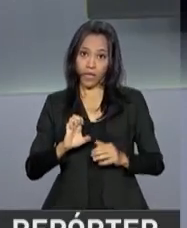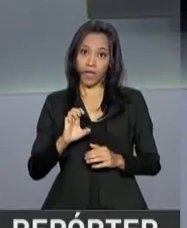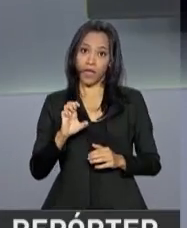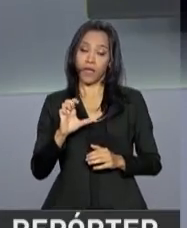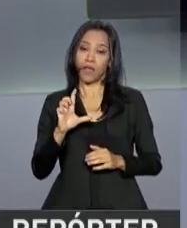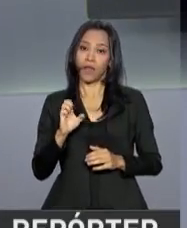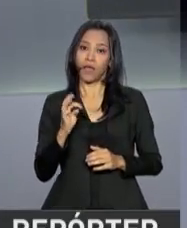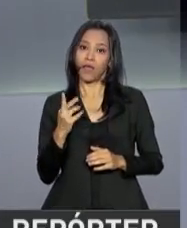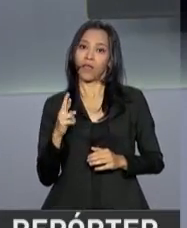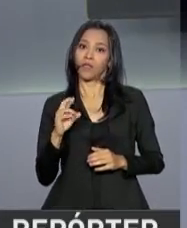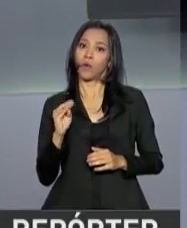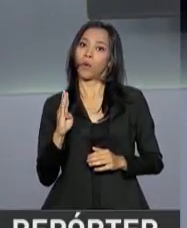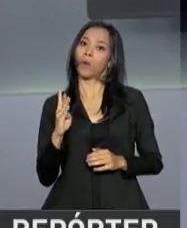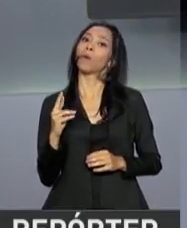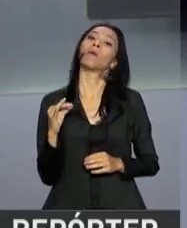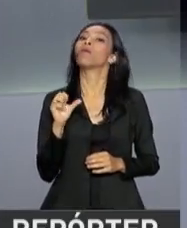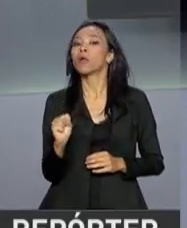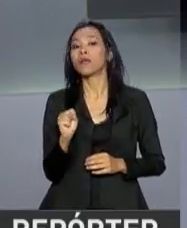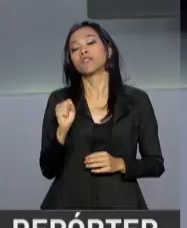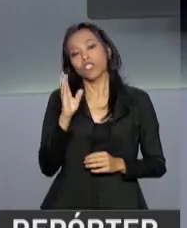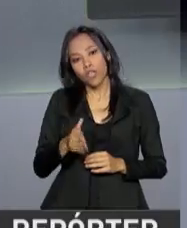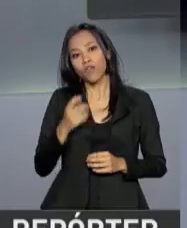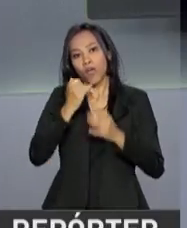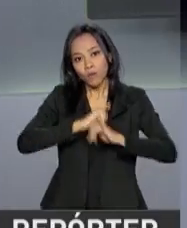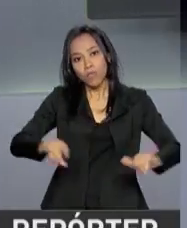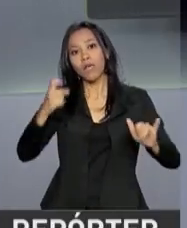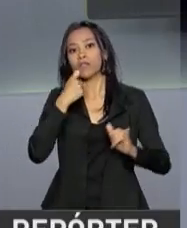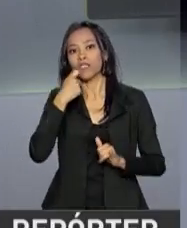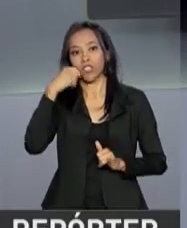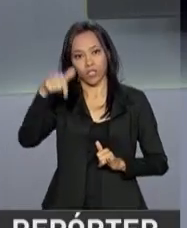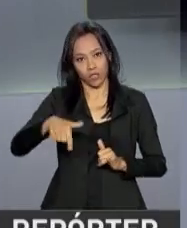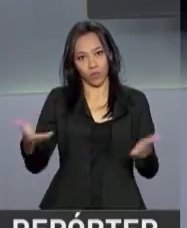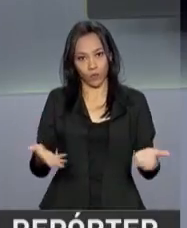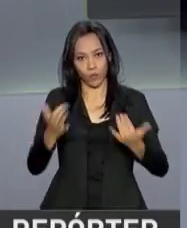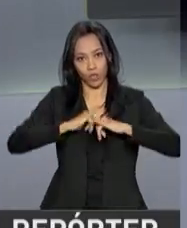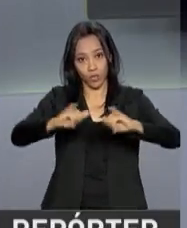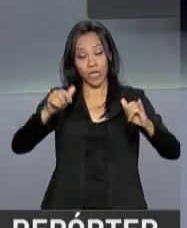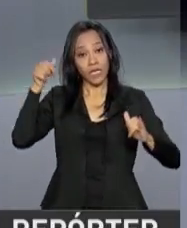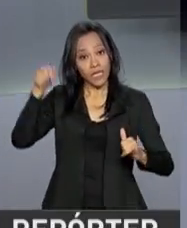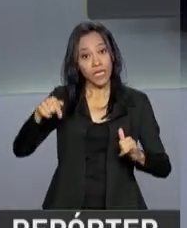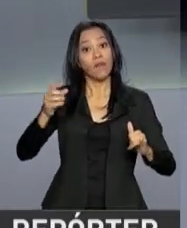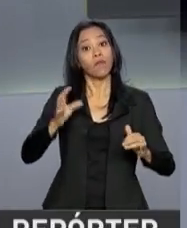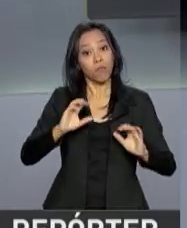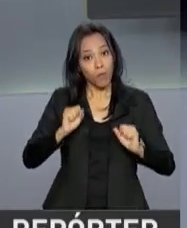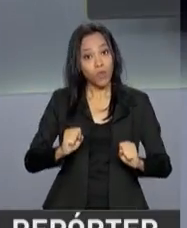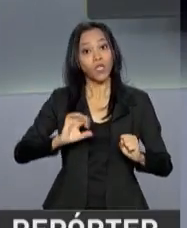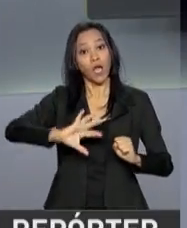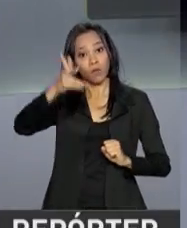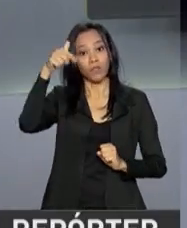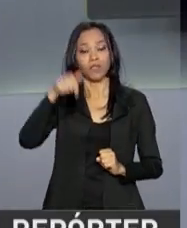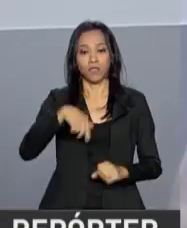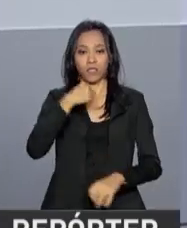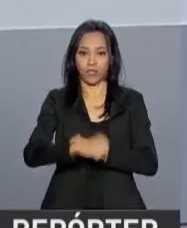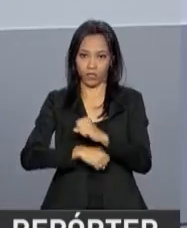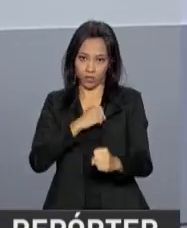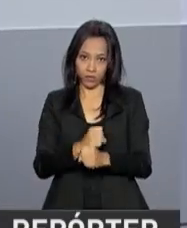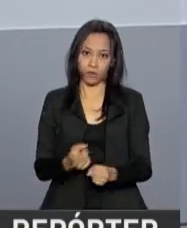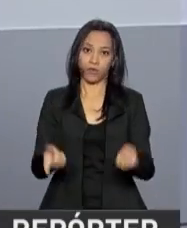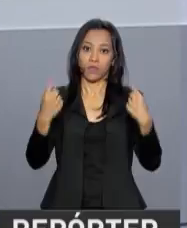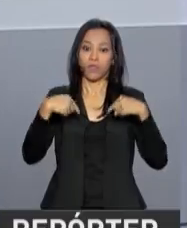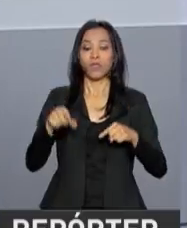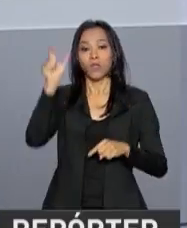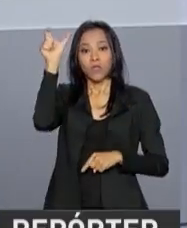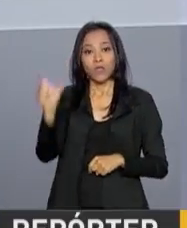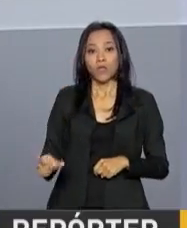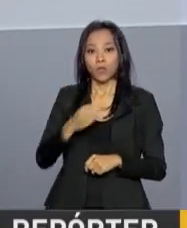desta sexta-feira. A expectativa do governo é que a capitalização da estatal aconteça ainda este ano. O ministro